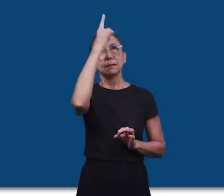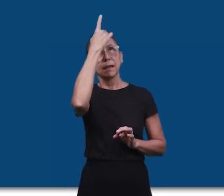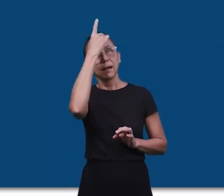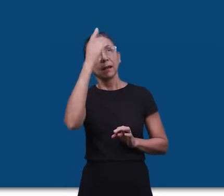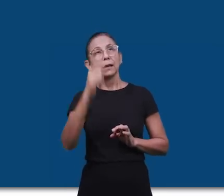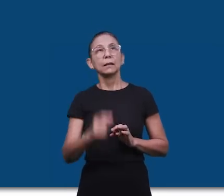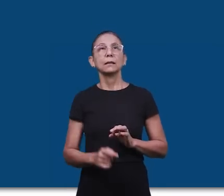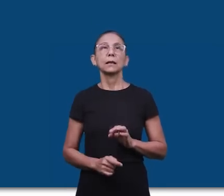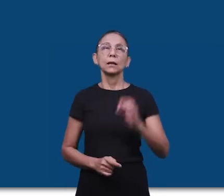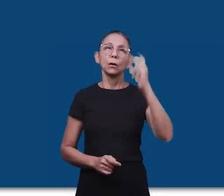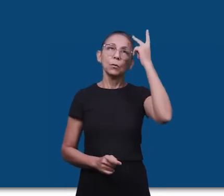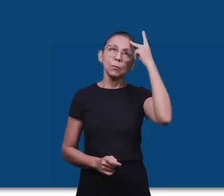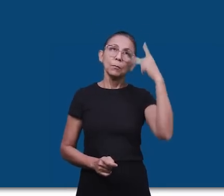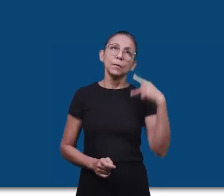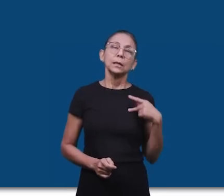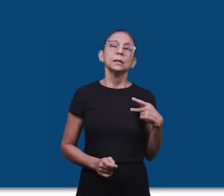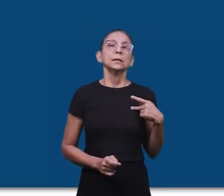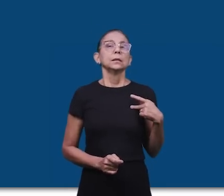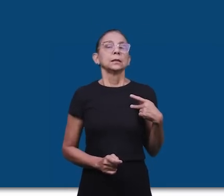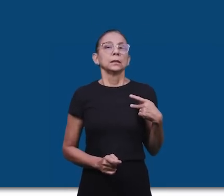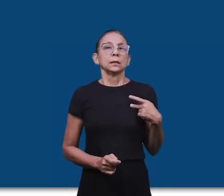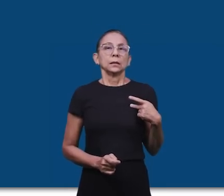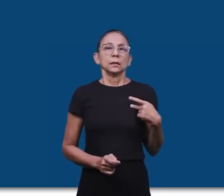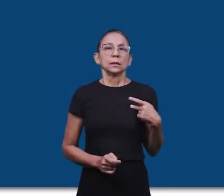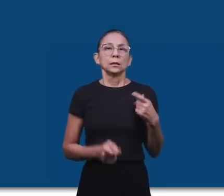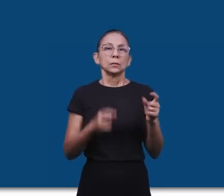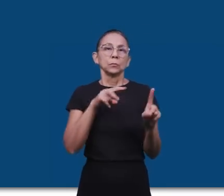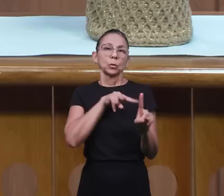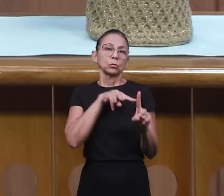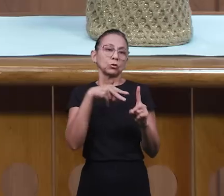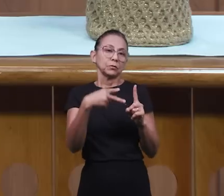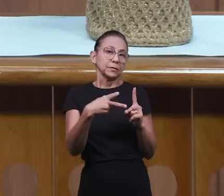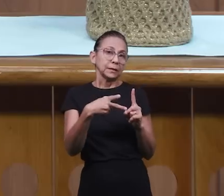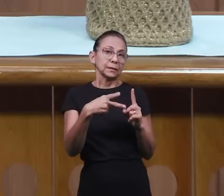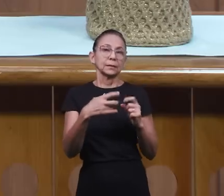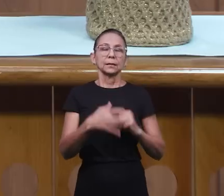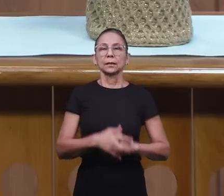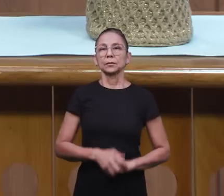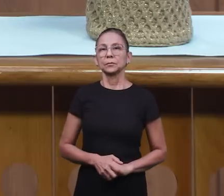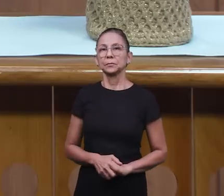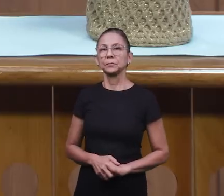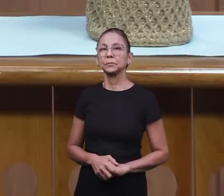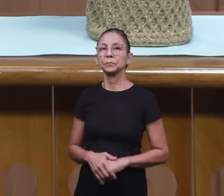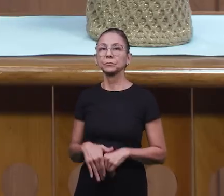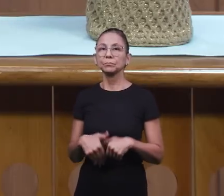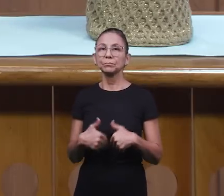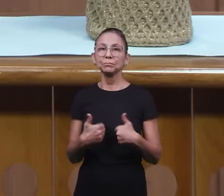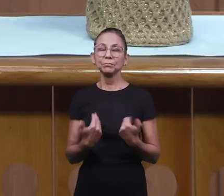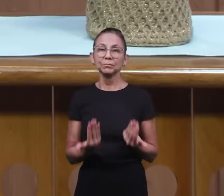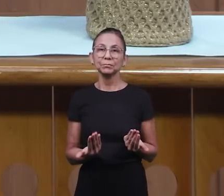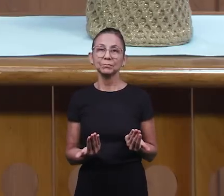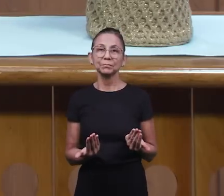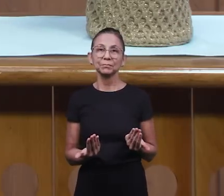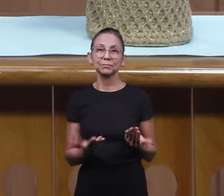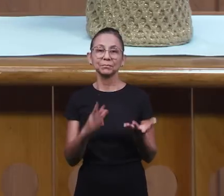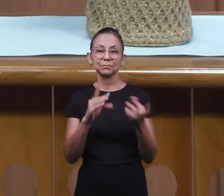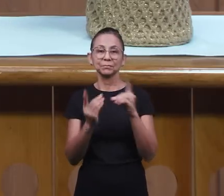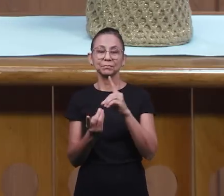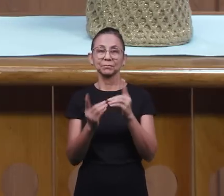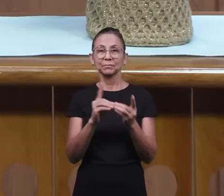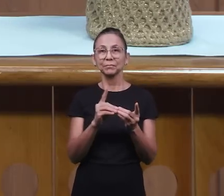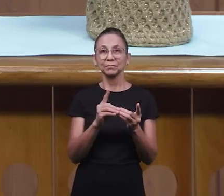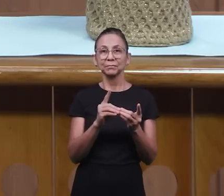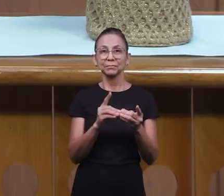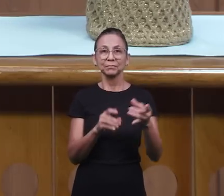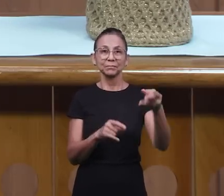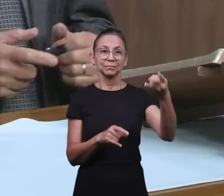razão do homem, segundo o gosto, a maneira de ver do homem. Então, nesse culto, o material dirige e governa